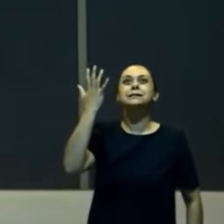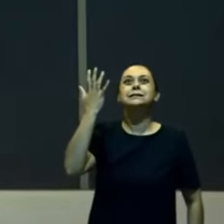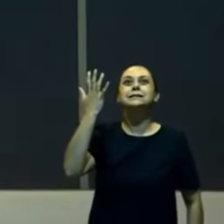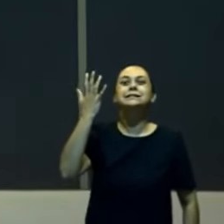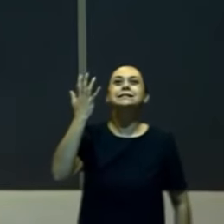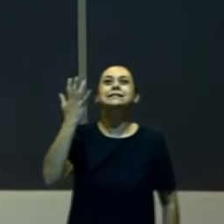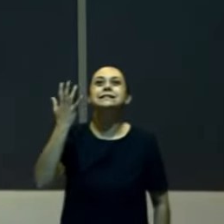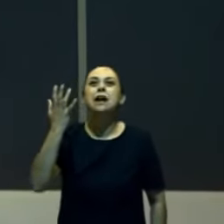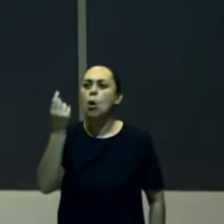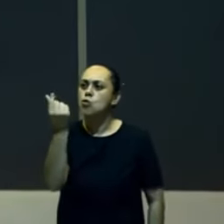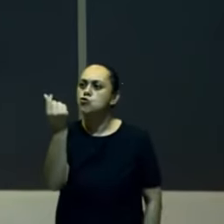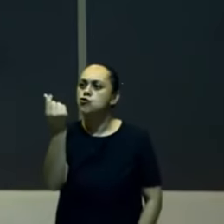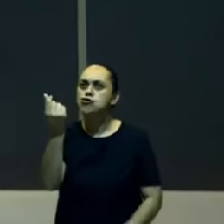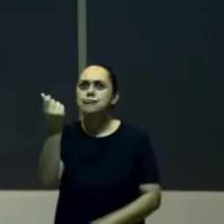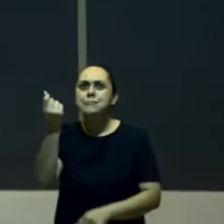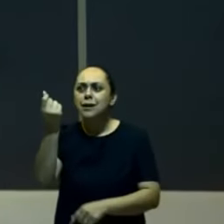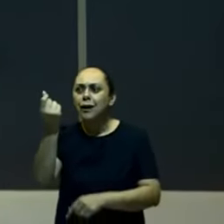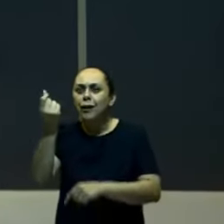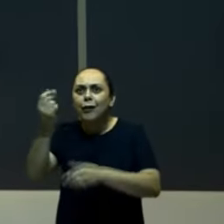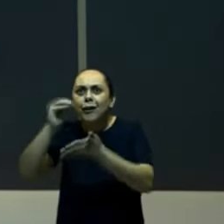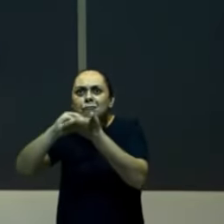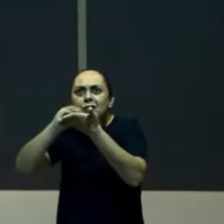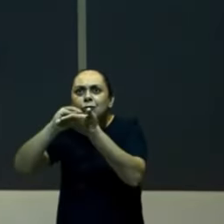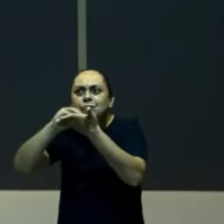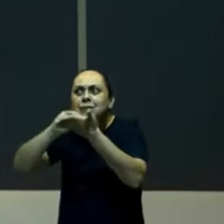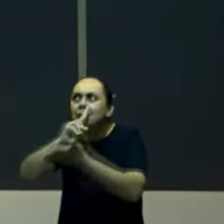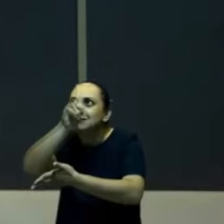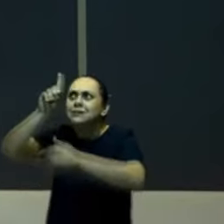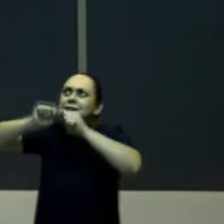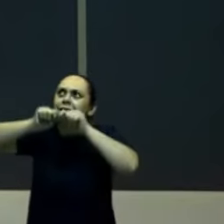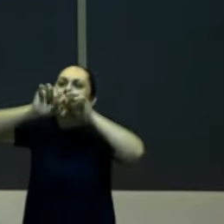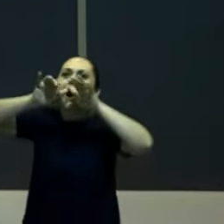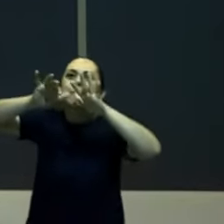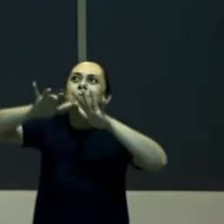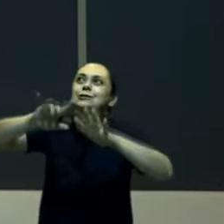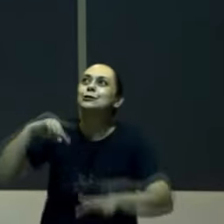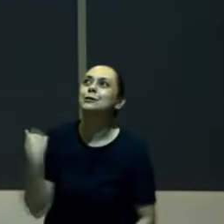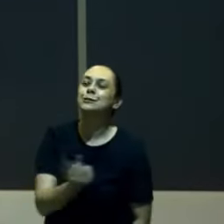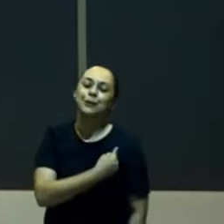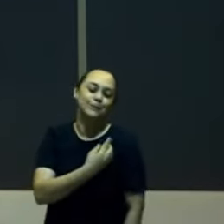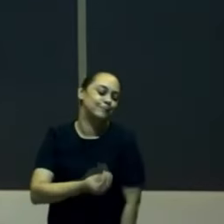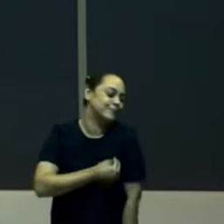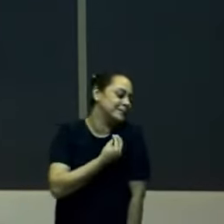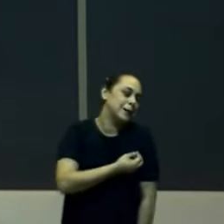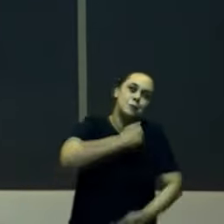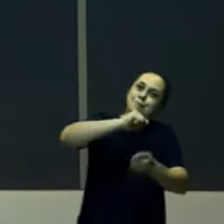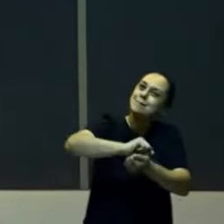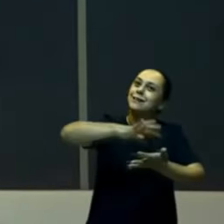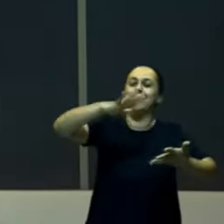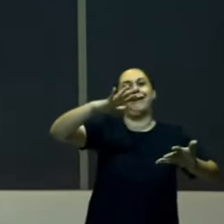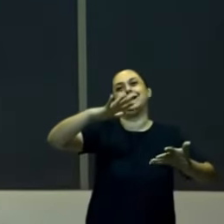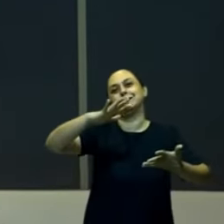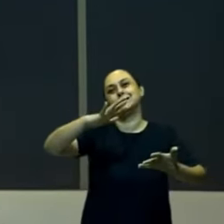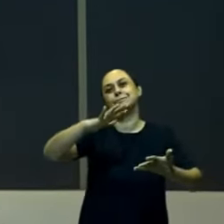aquela dívida foi sanada. Para a glória de Deus. Vivemos momentos, irmãos, que